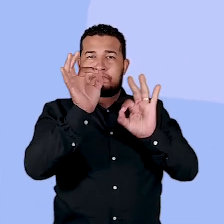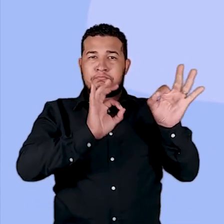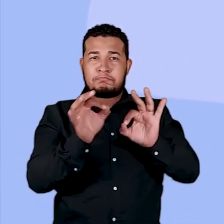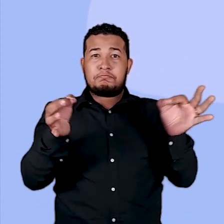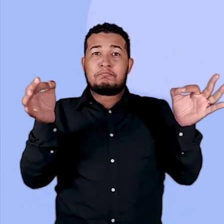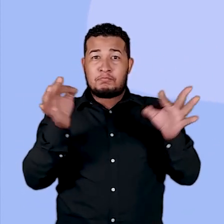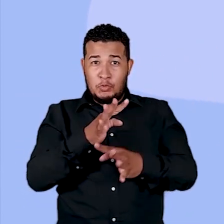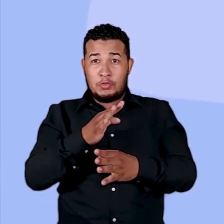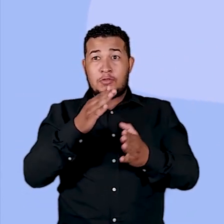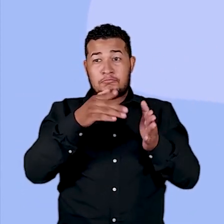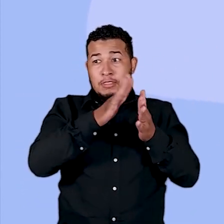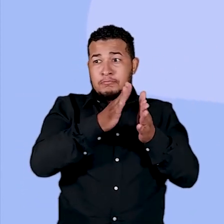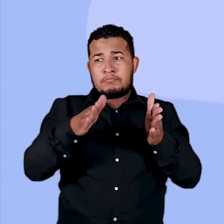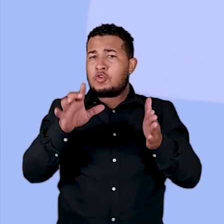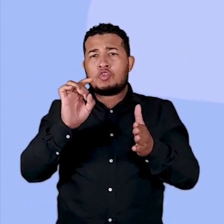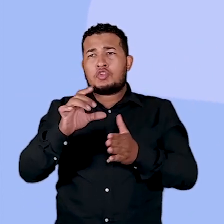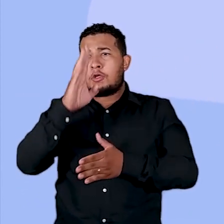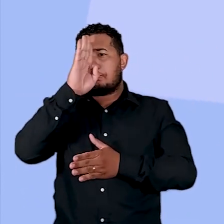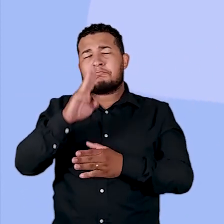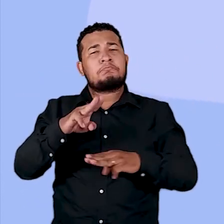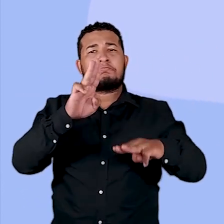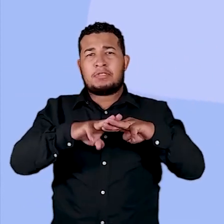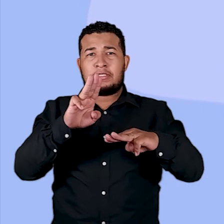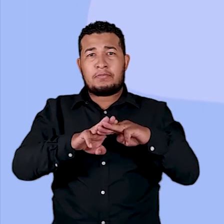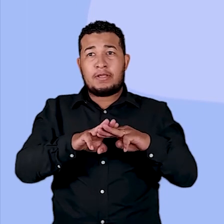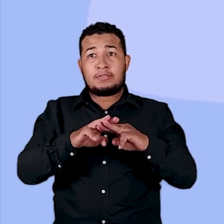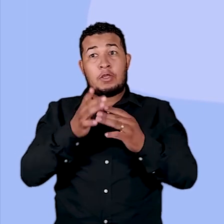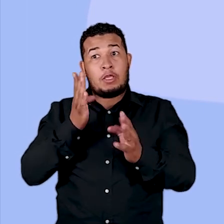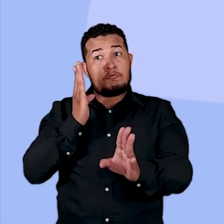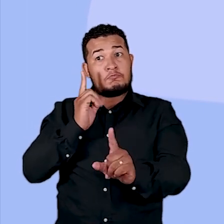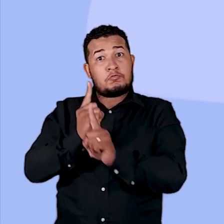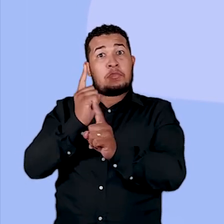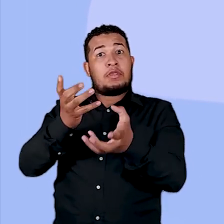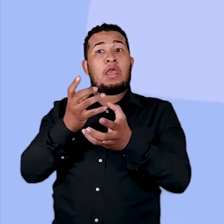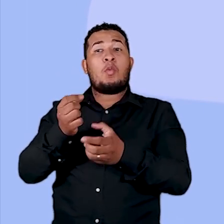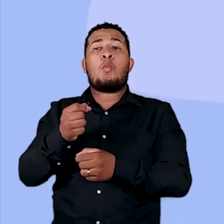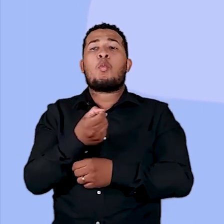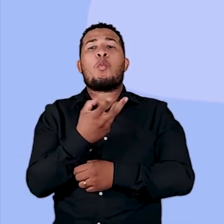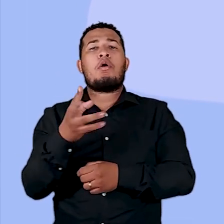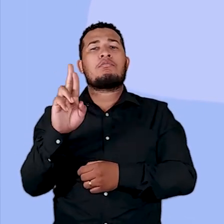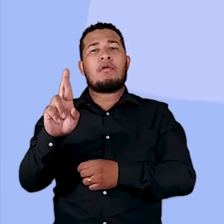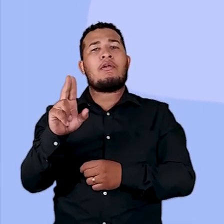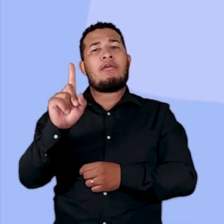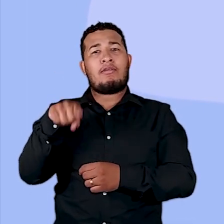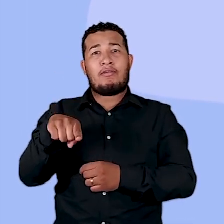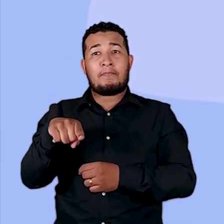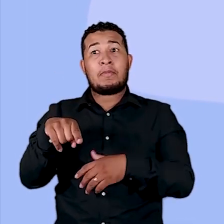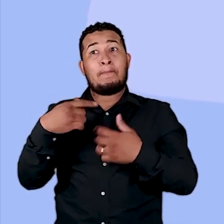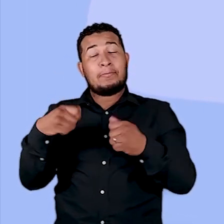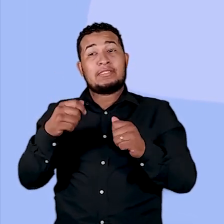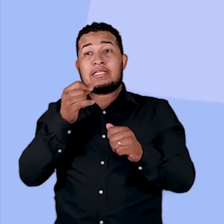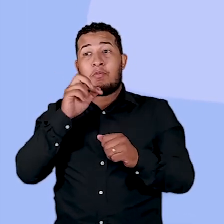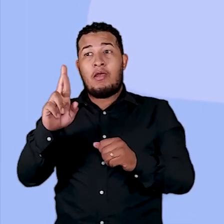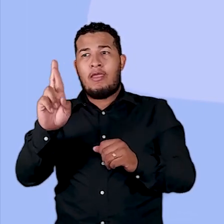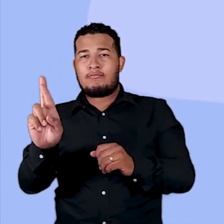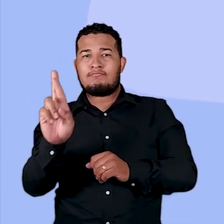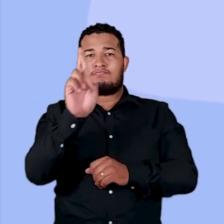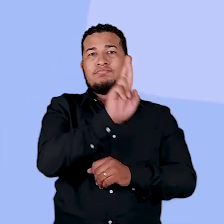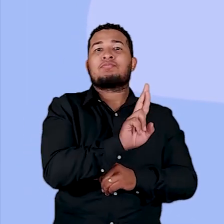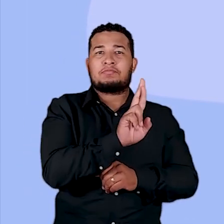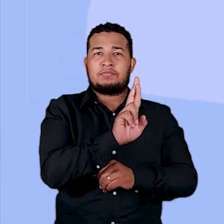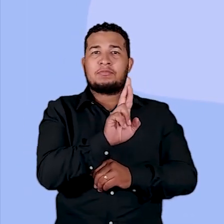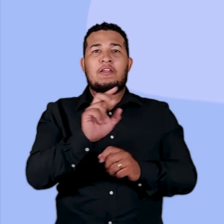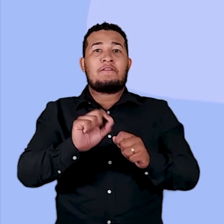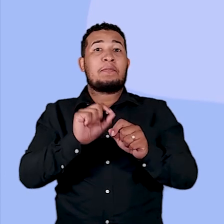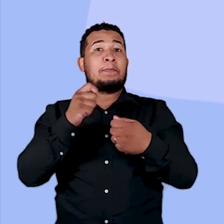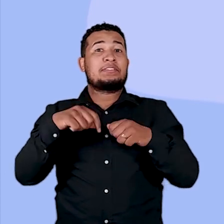descobrir quanto que vale o meu R, então eu tenho que deixar o meu R isolado. Para isolar o R, eu tenho que tirar esse 5 aí, ó.